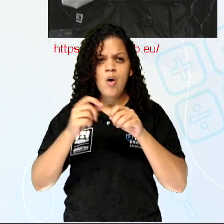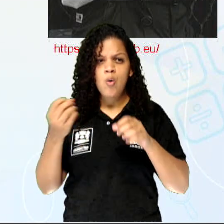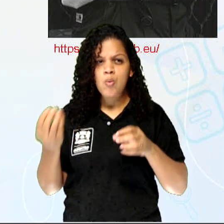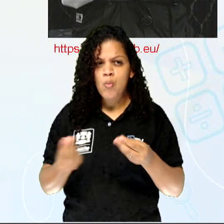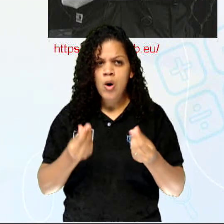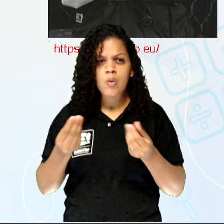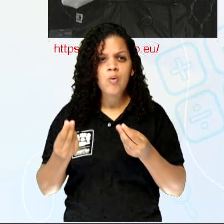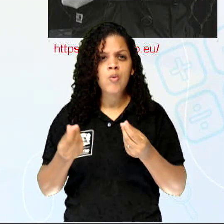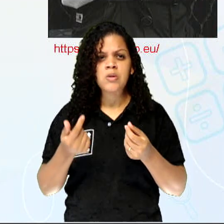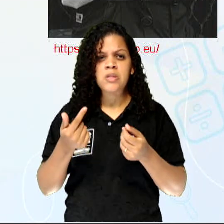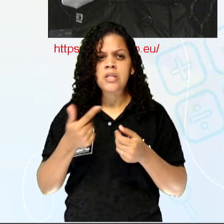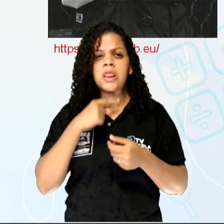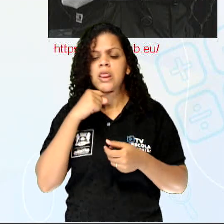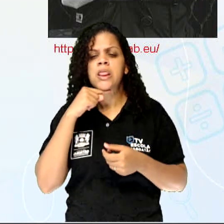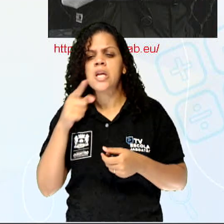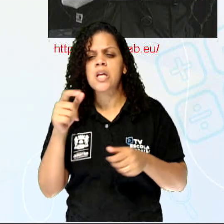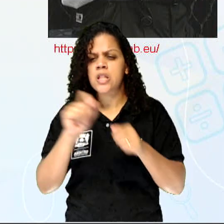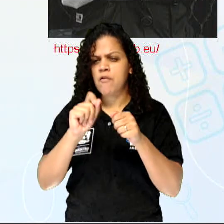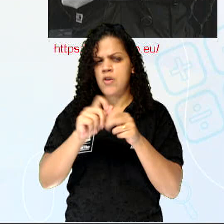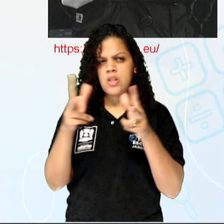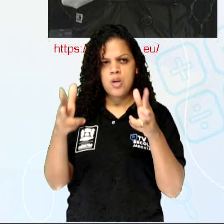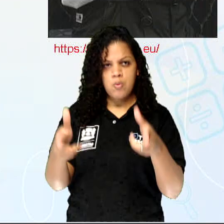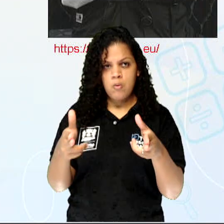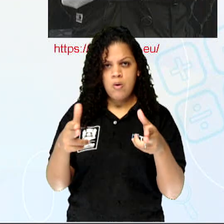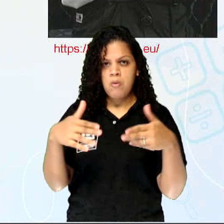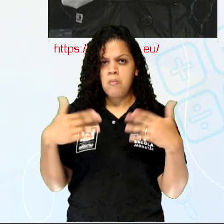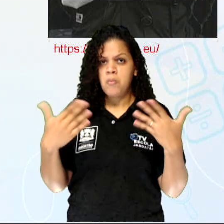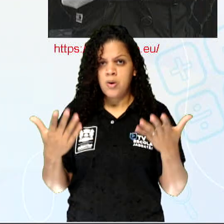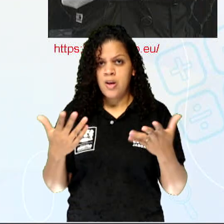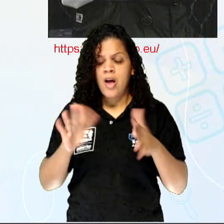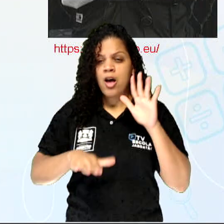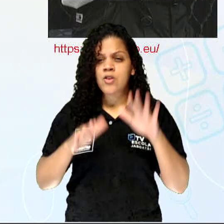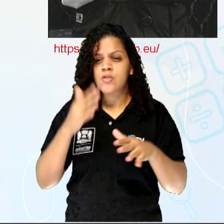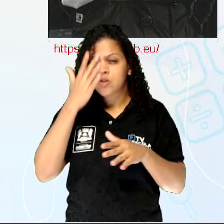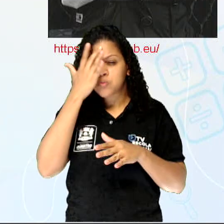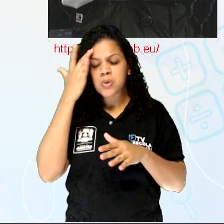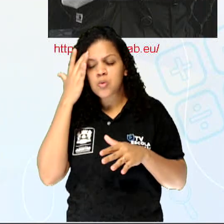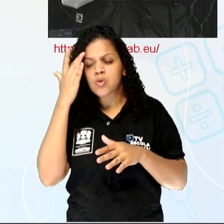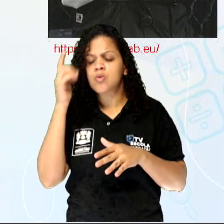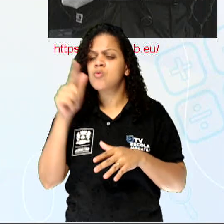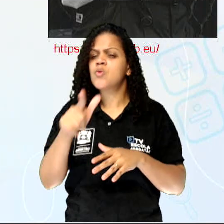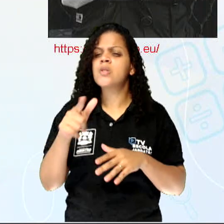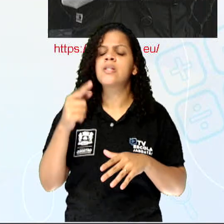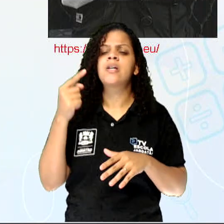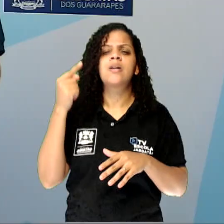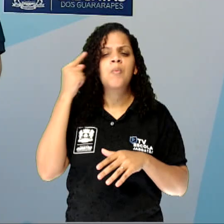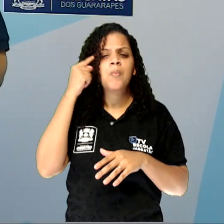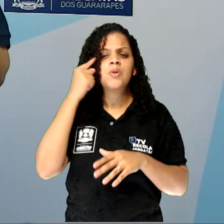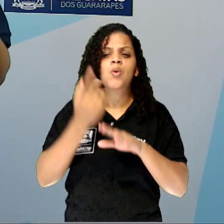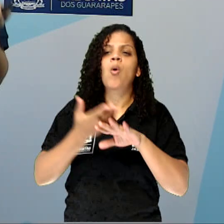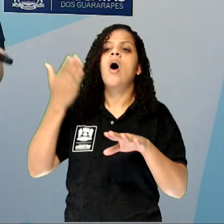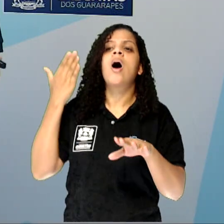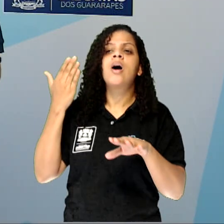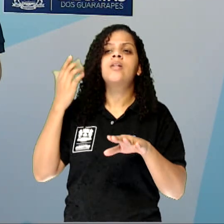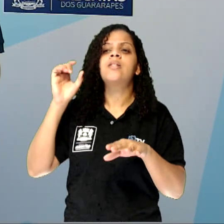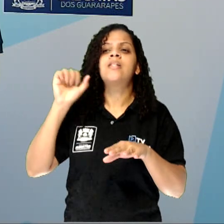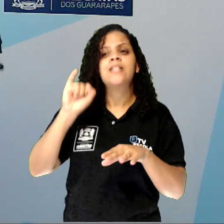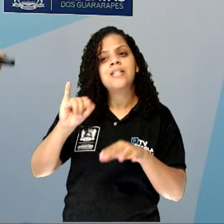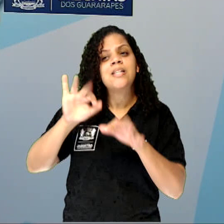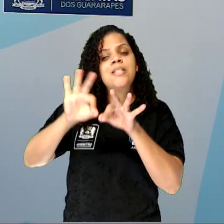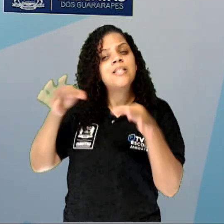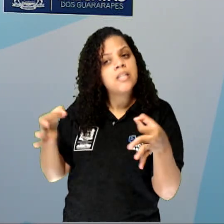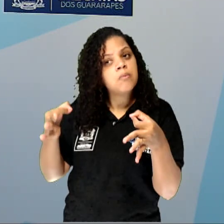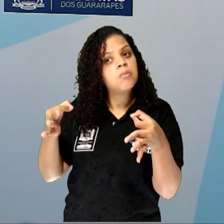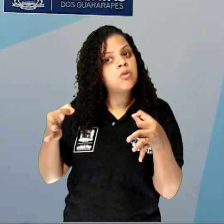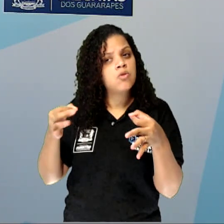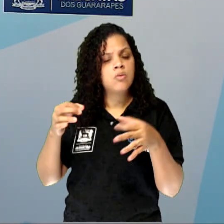assim, isso é fácil, né? Aí outras pessoas falam, então por que você não pensou antes? Por que você não fez isso antes? Isso é tão simples, né? Então é